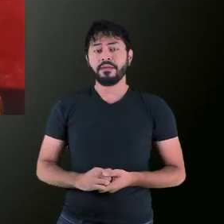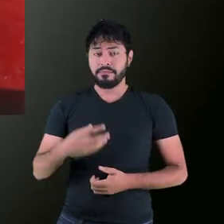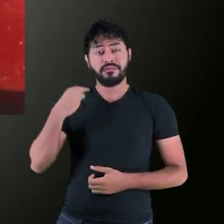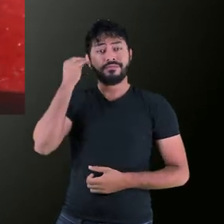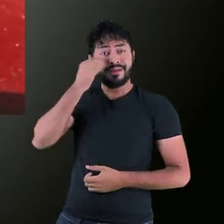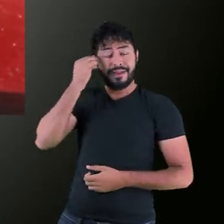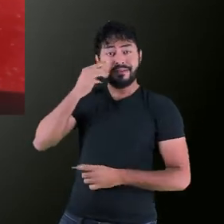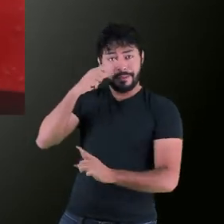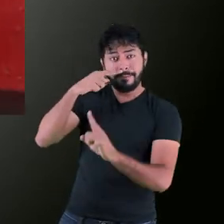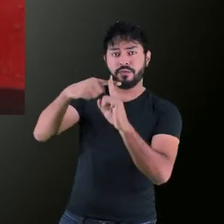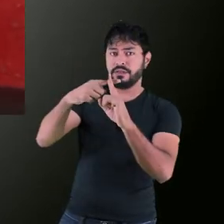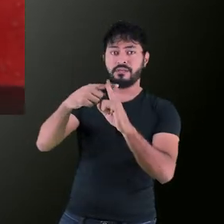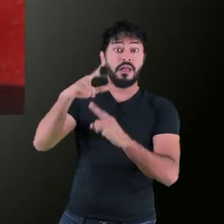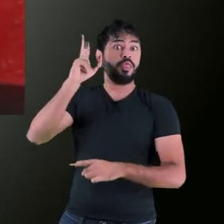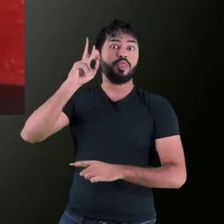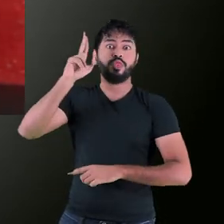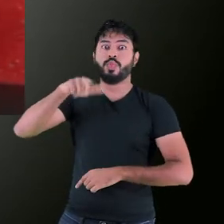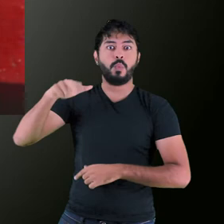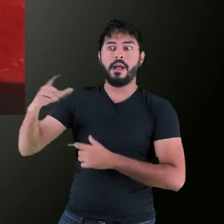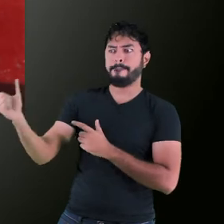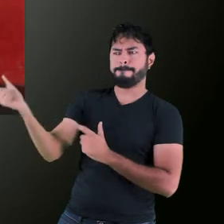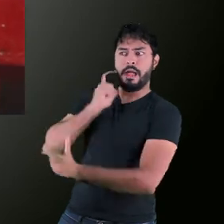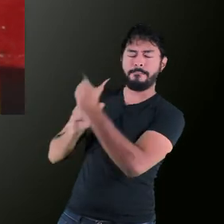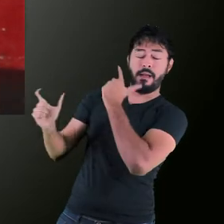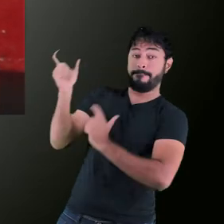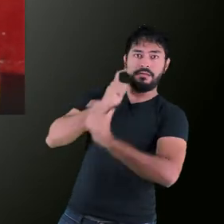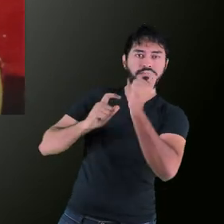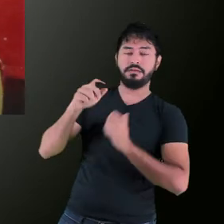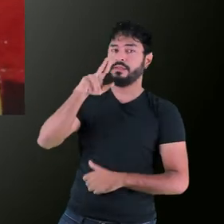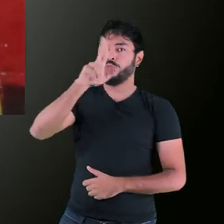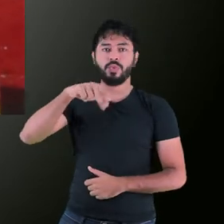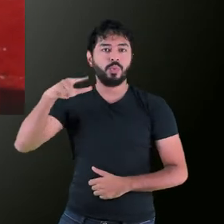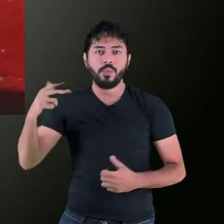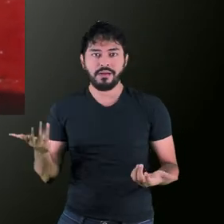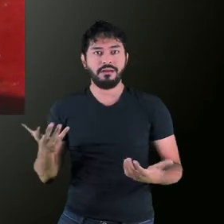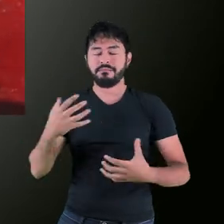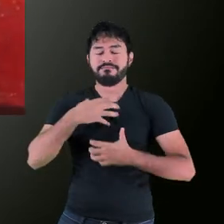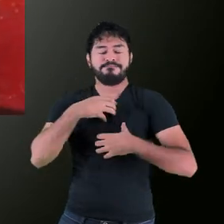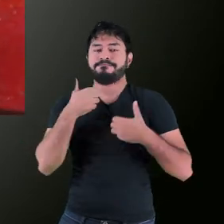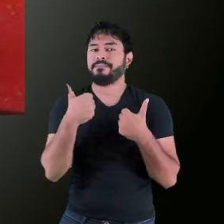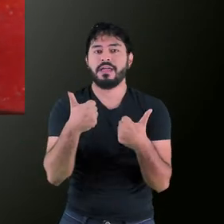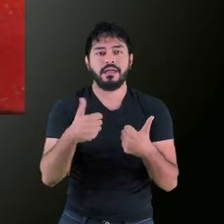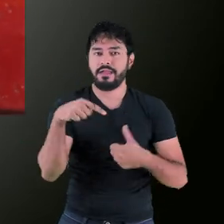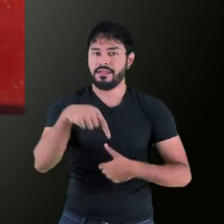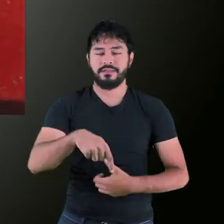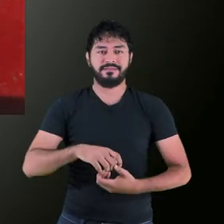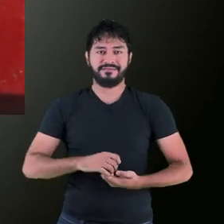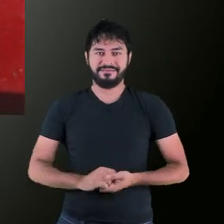positiva em relação a isso. Eu nunca sofri nenhuma retaliação. E aqui eu consigo me sentir livre.